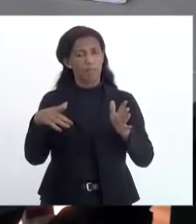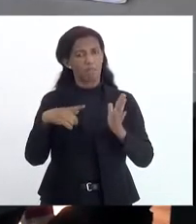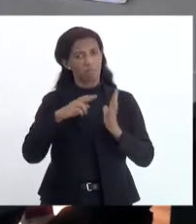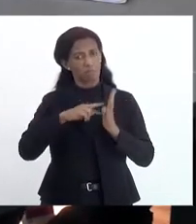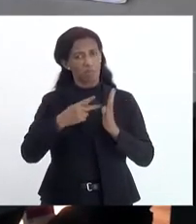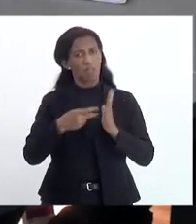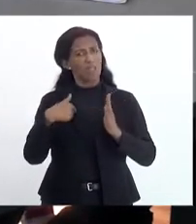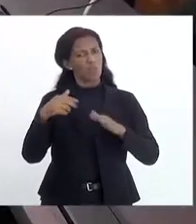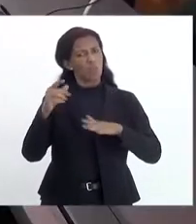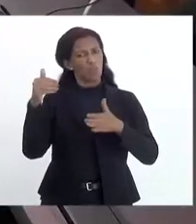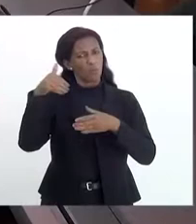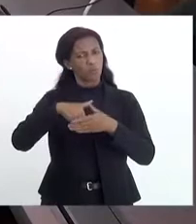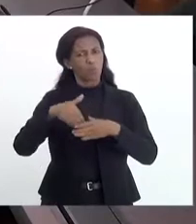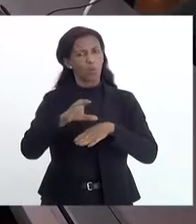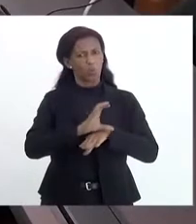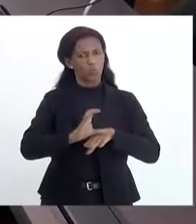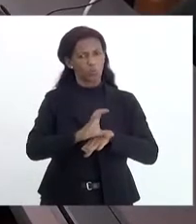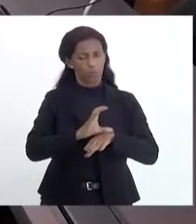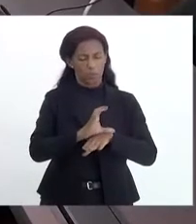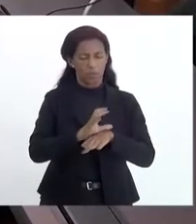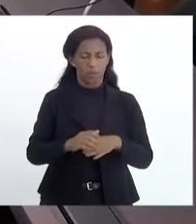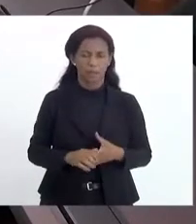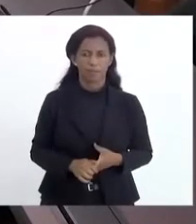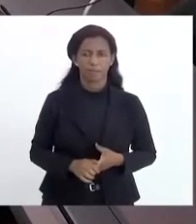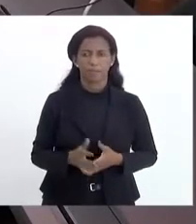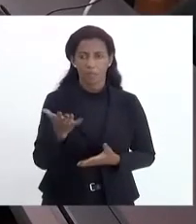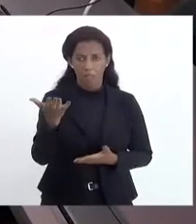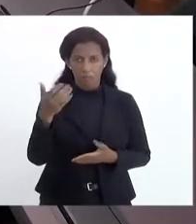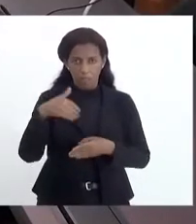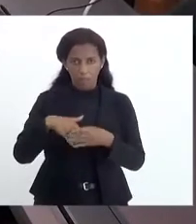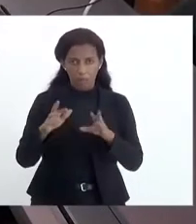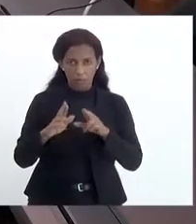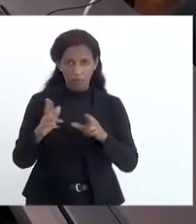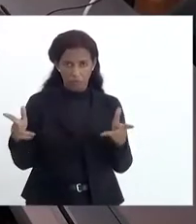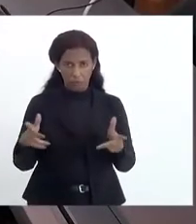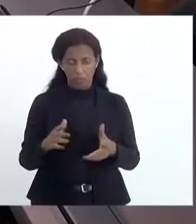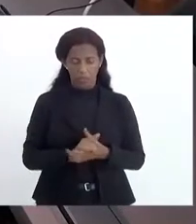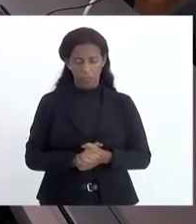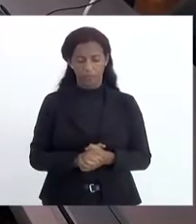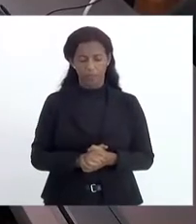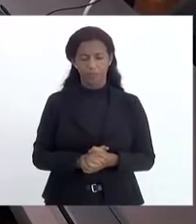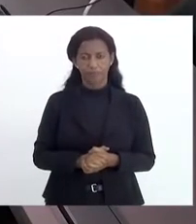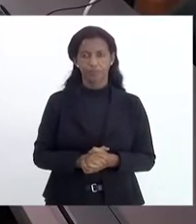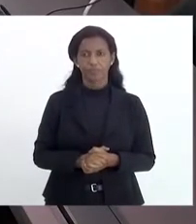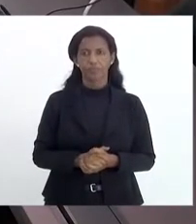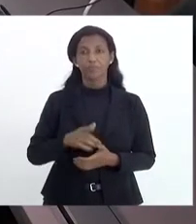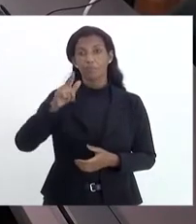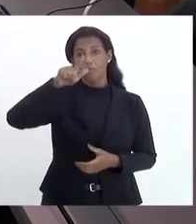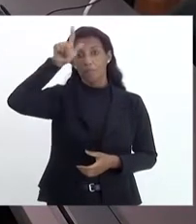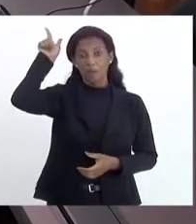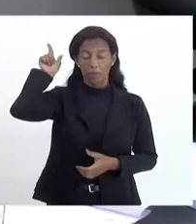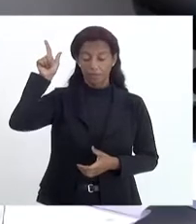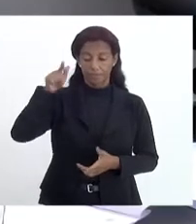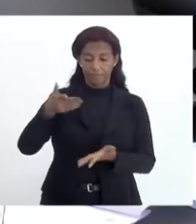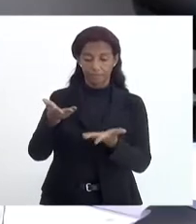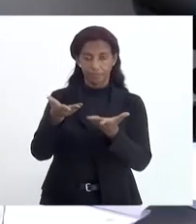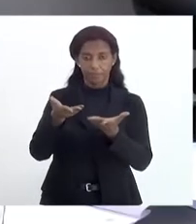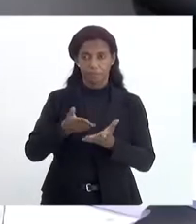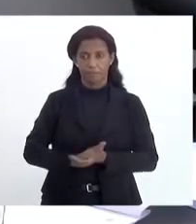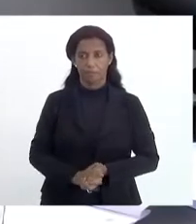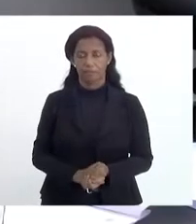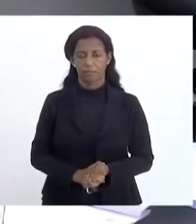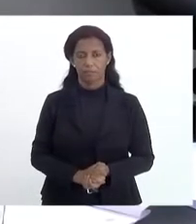votar pela constitucionalidade. Senhor presidente, se a excelência quiser votar divergente, não tem problema nenhum. Senhor presidente, olha só,